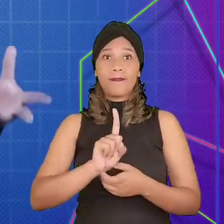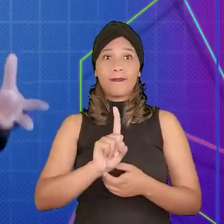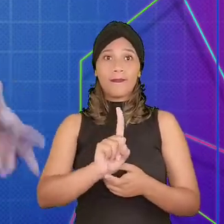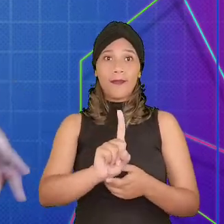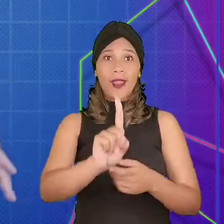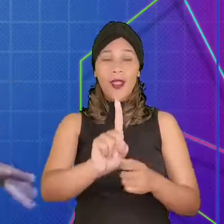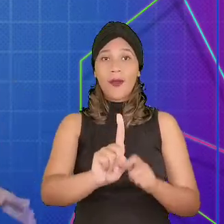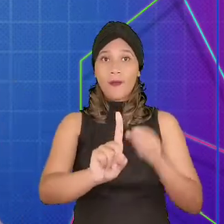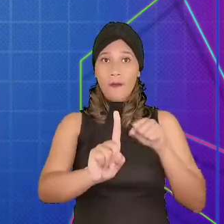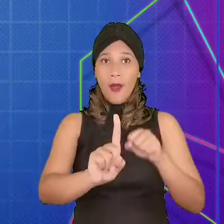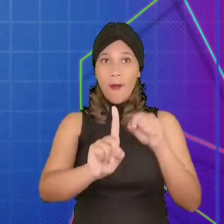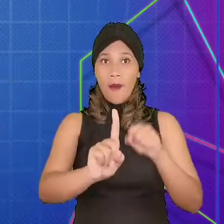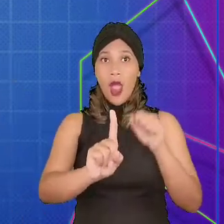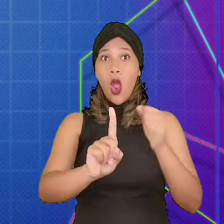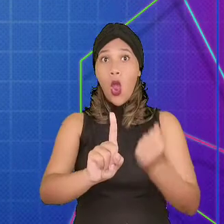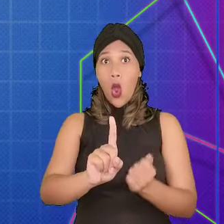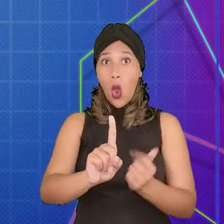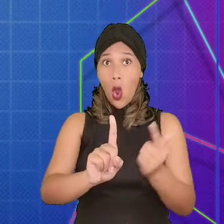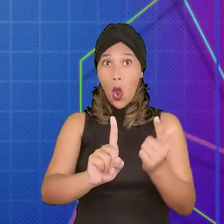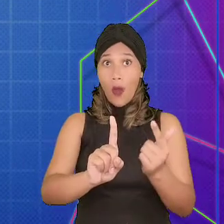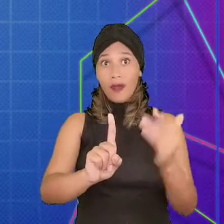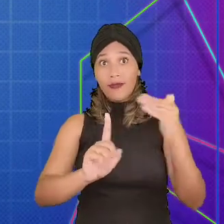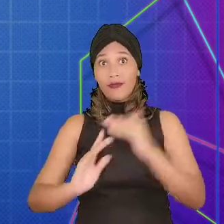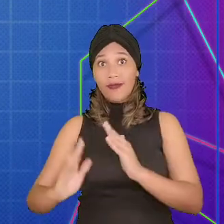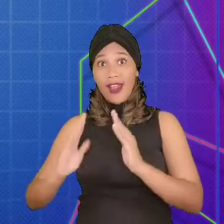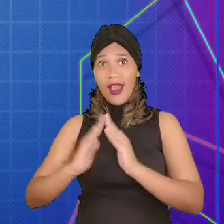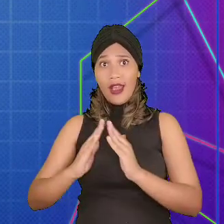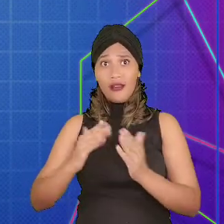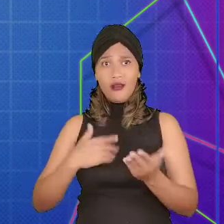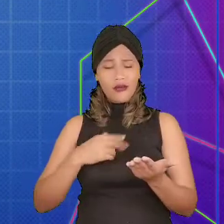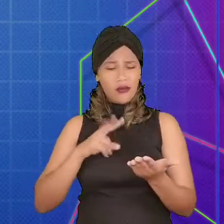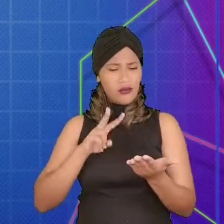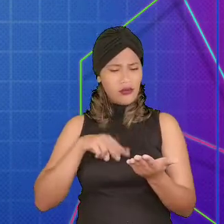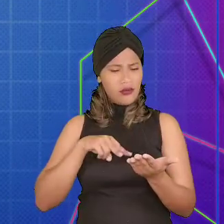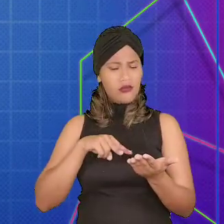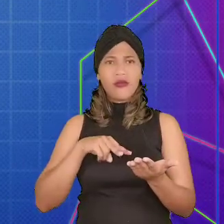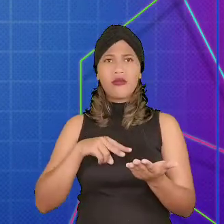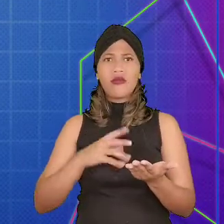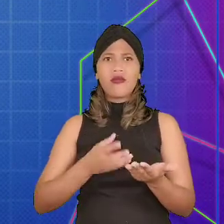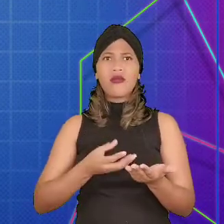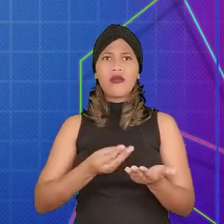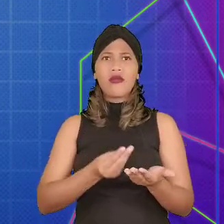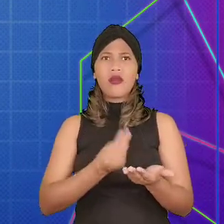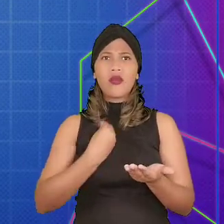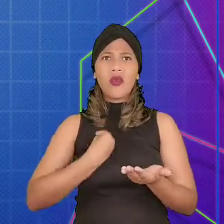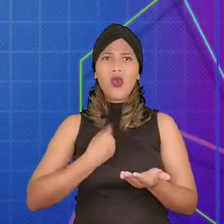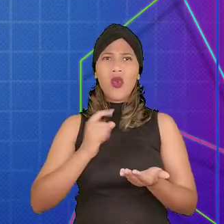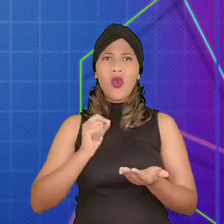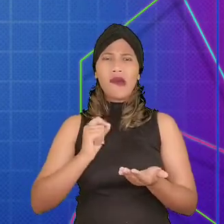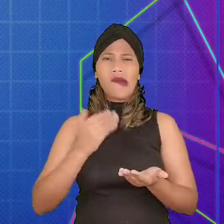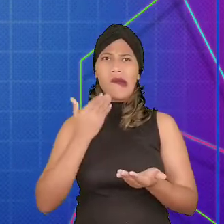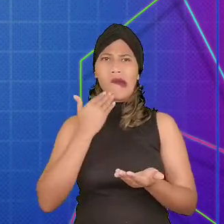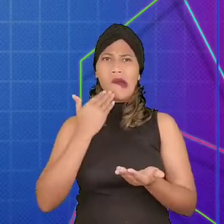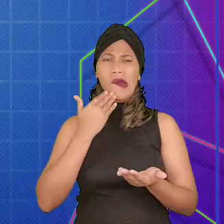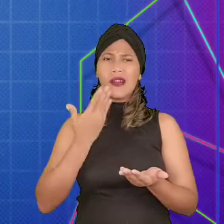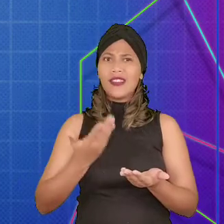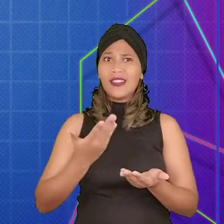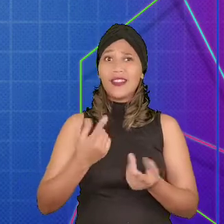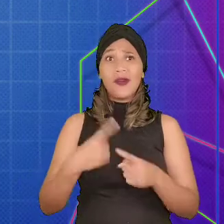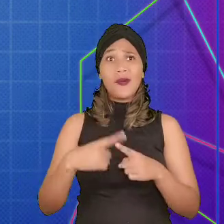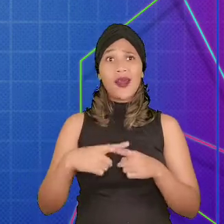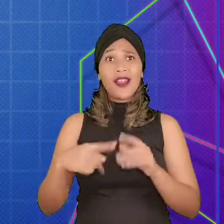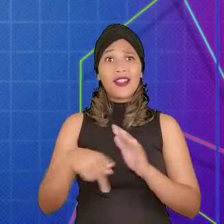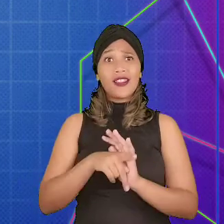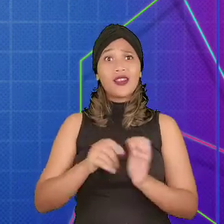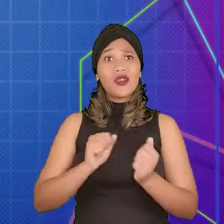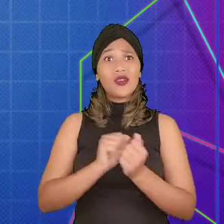ao mercado e faz as compras. Quando chega em casa, sua mulher se depara com as compras e vê que havia ocorrido algum mal-entendido, pois